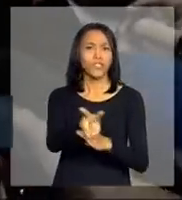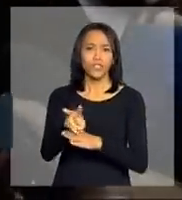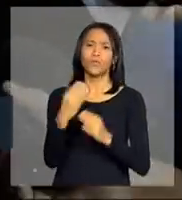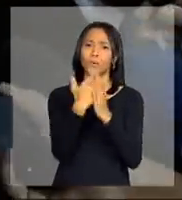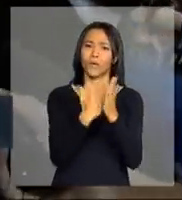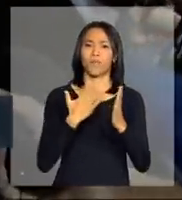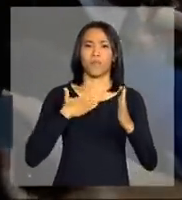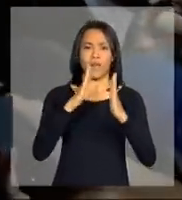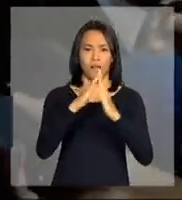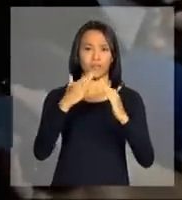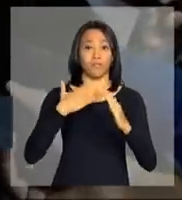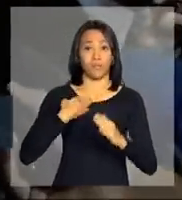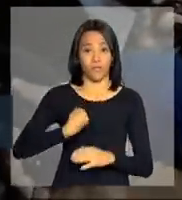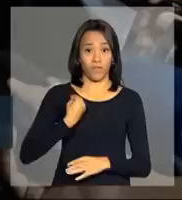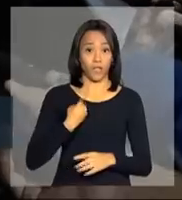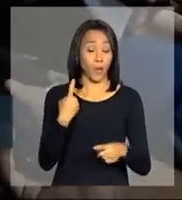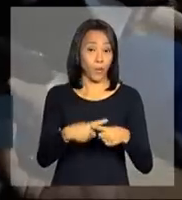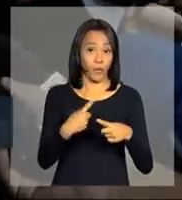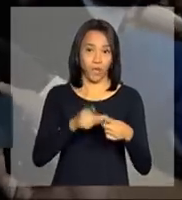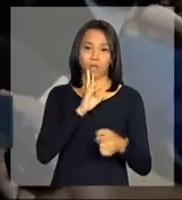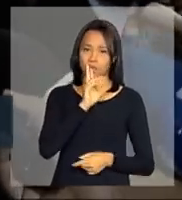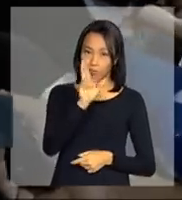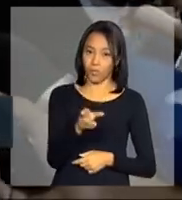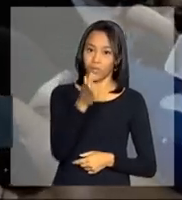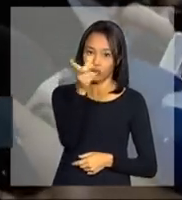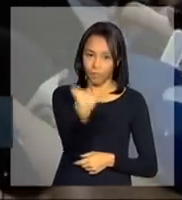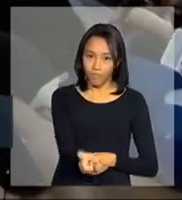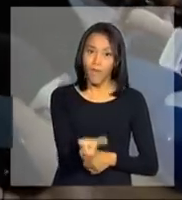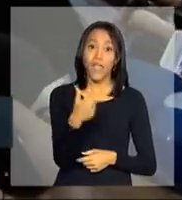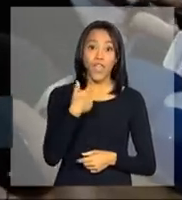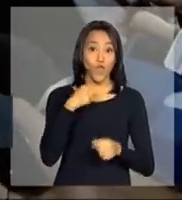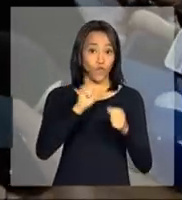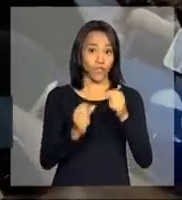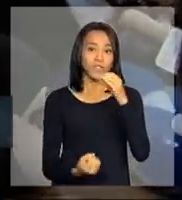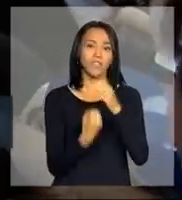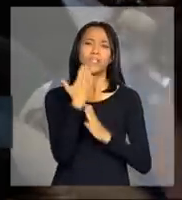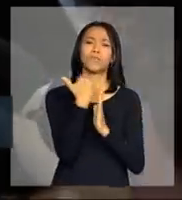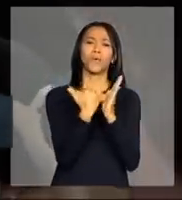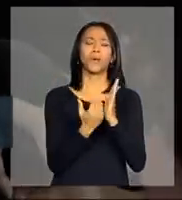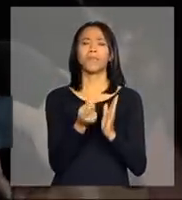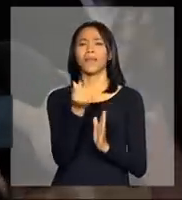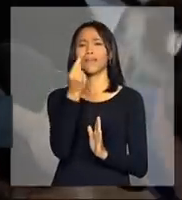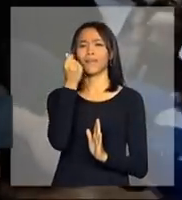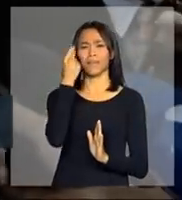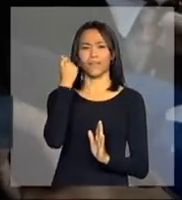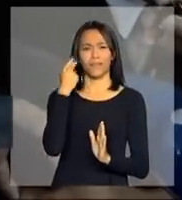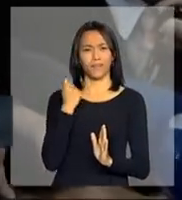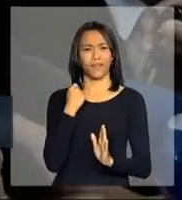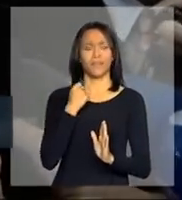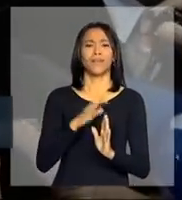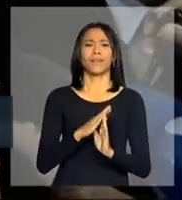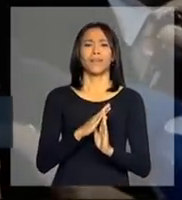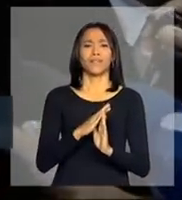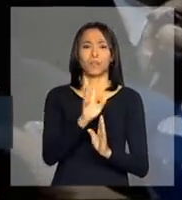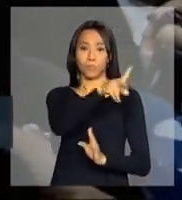Vida. Porque, meu querido, eu fiz esse programa desde o início, na época do presidente